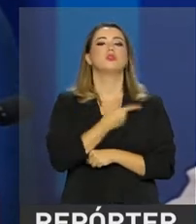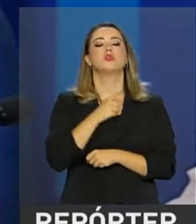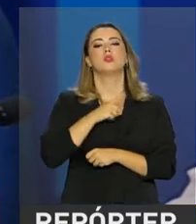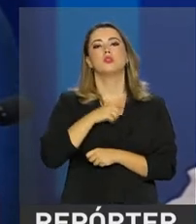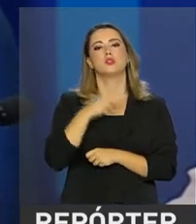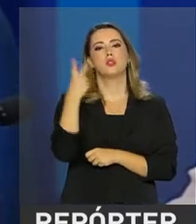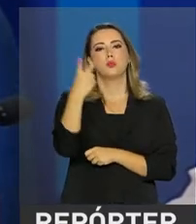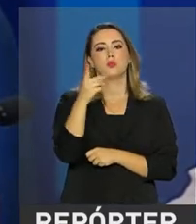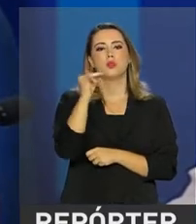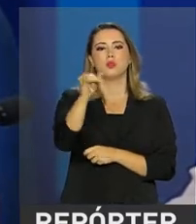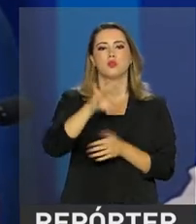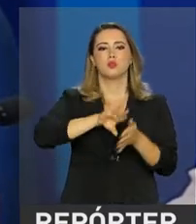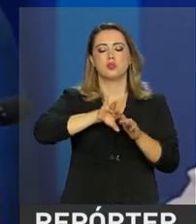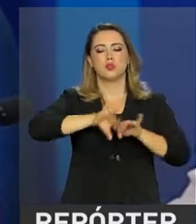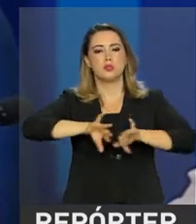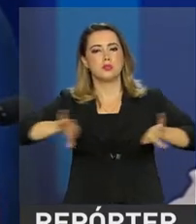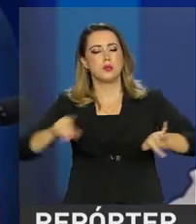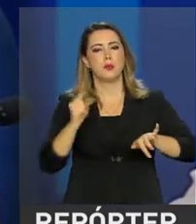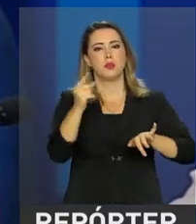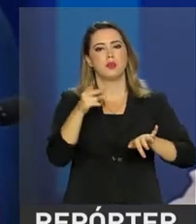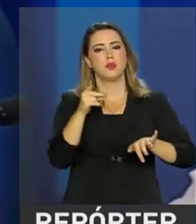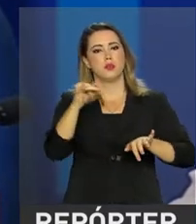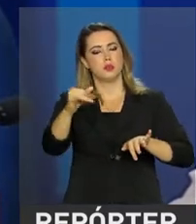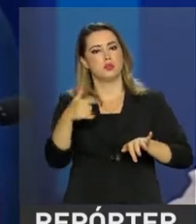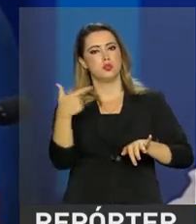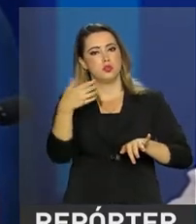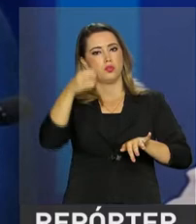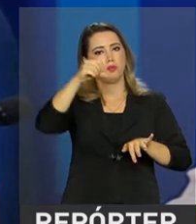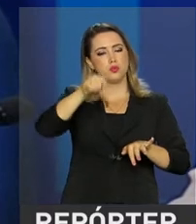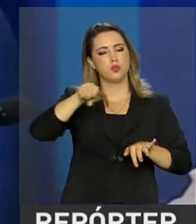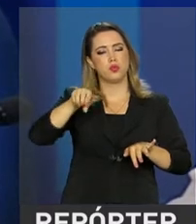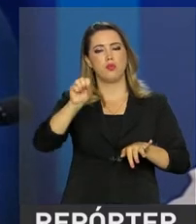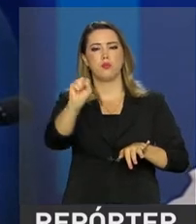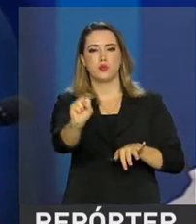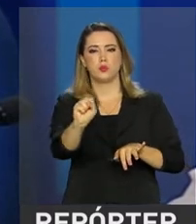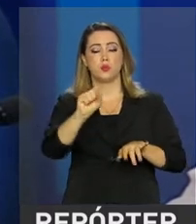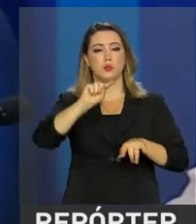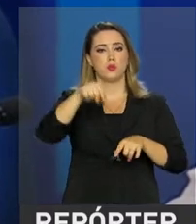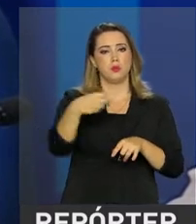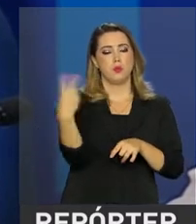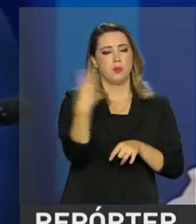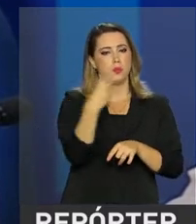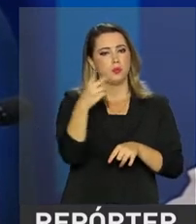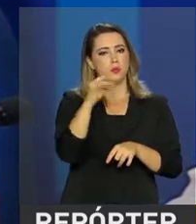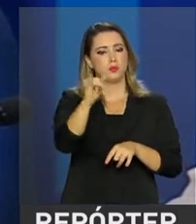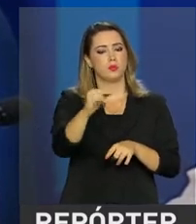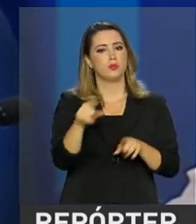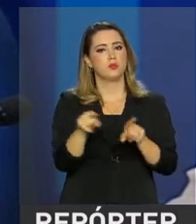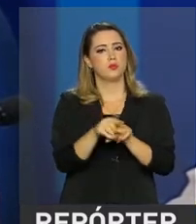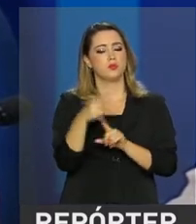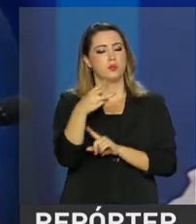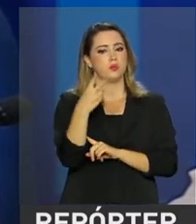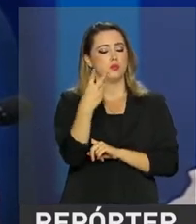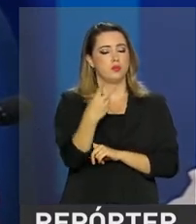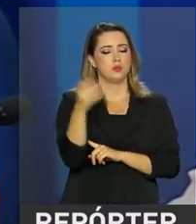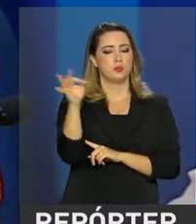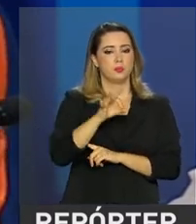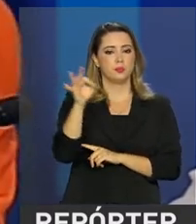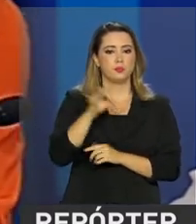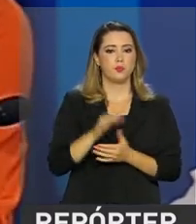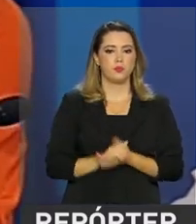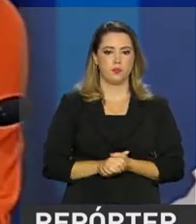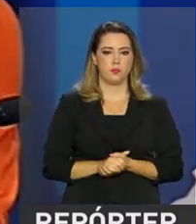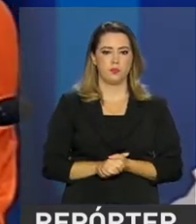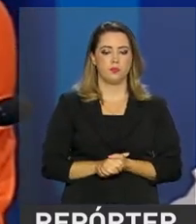dois dias separados, o primeiro dia 29,8 e o segundo dia 32%. Lembrando que você fez uma correção